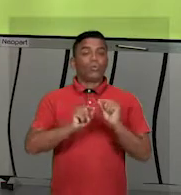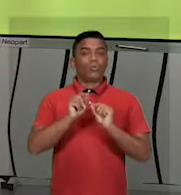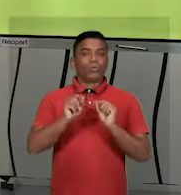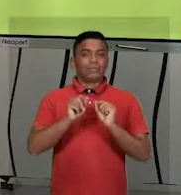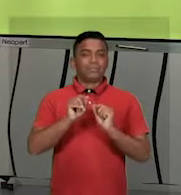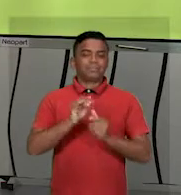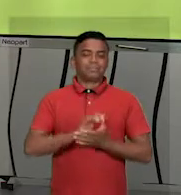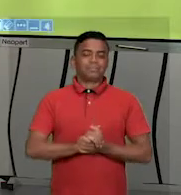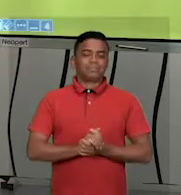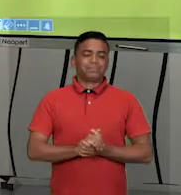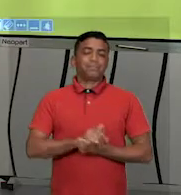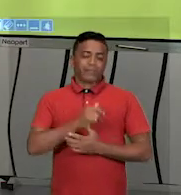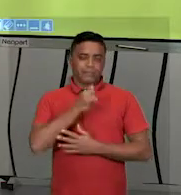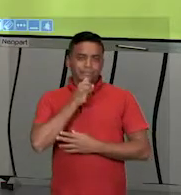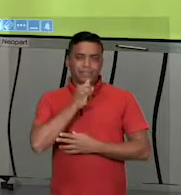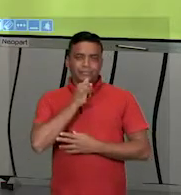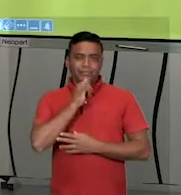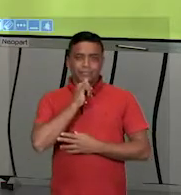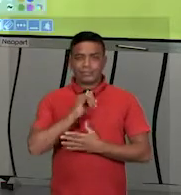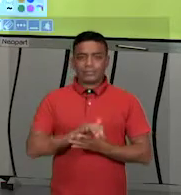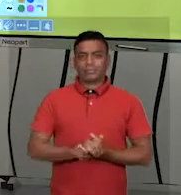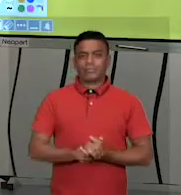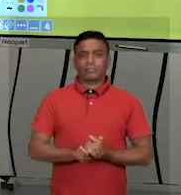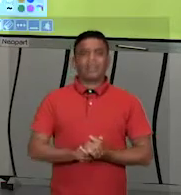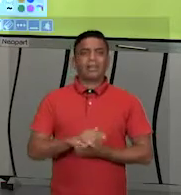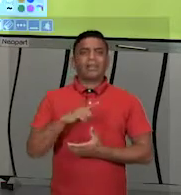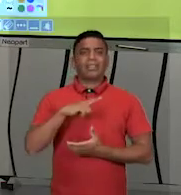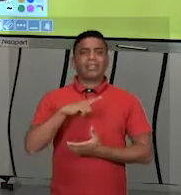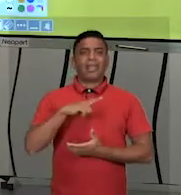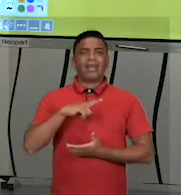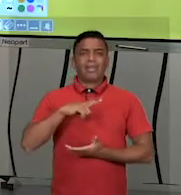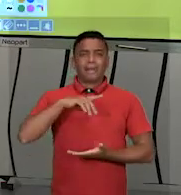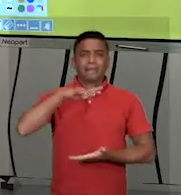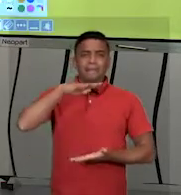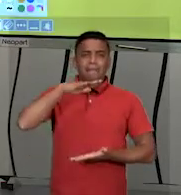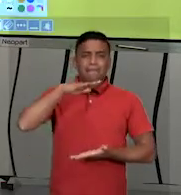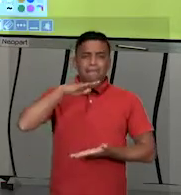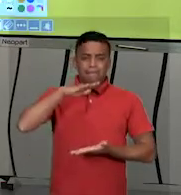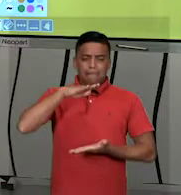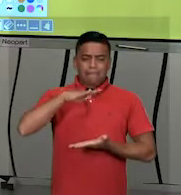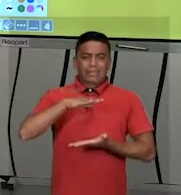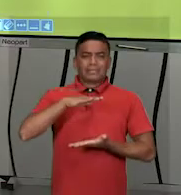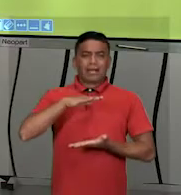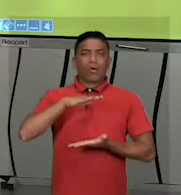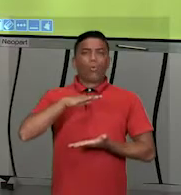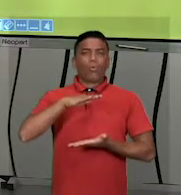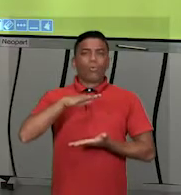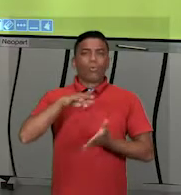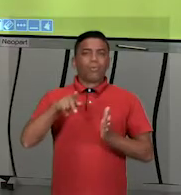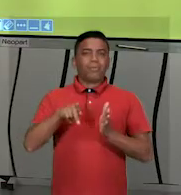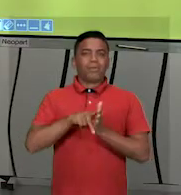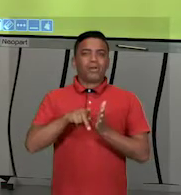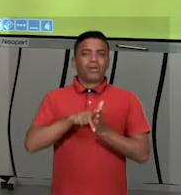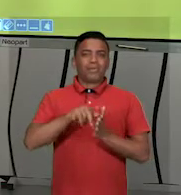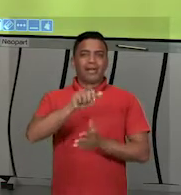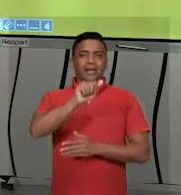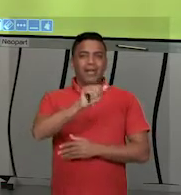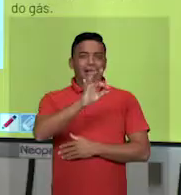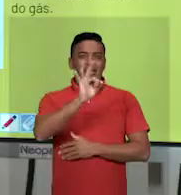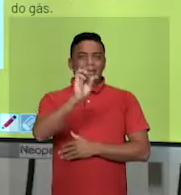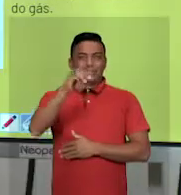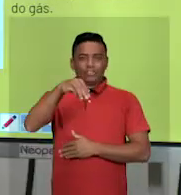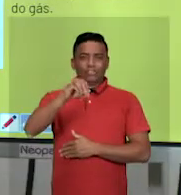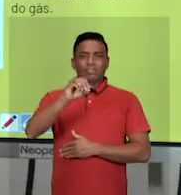por exemplo, uma única pressão aqui, que seria a pressão atmosférica.